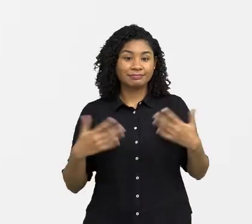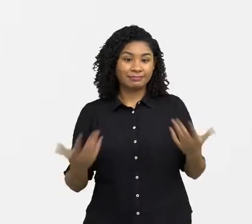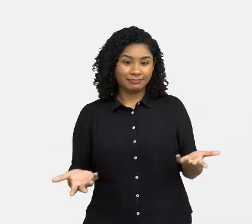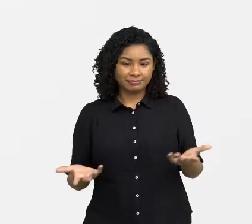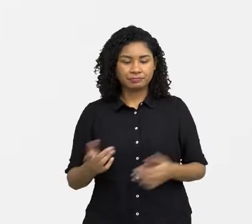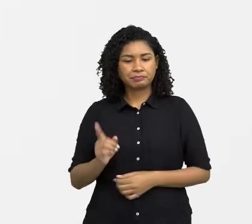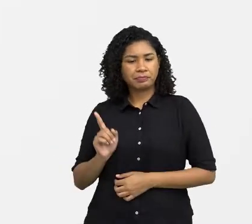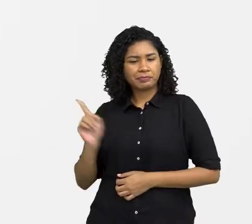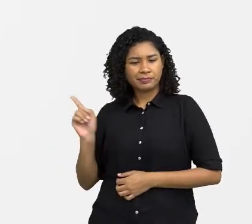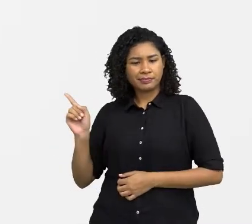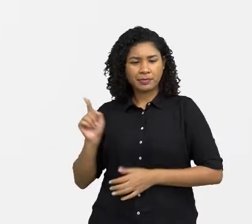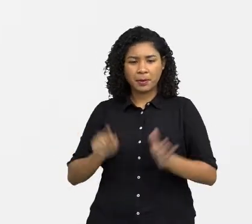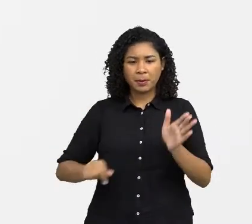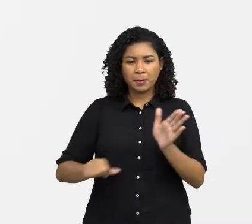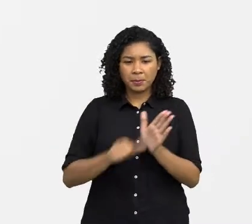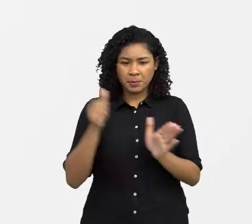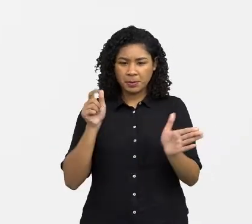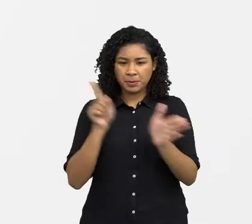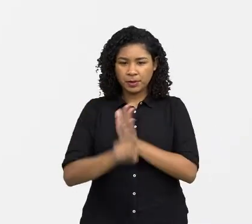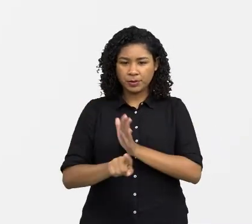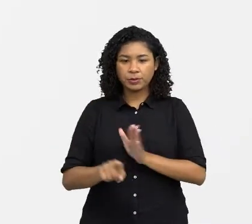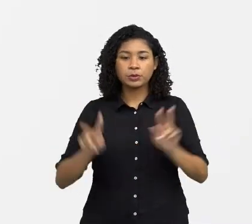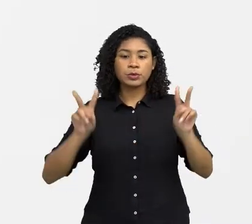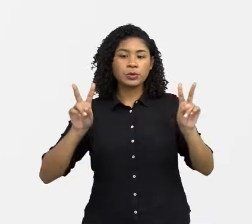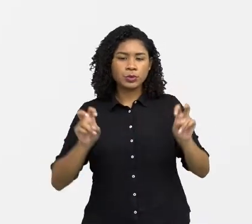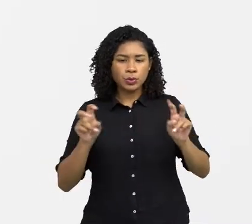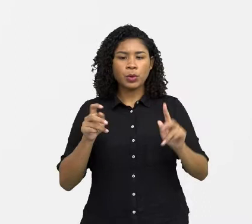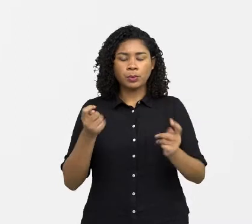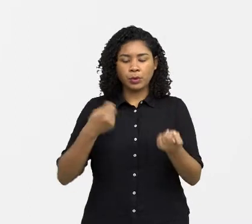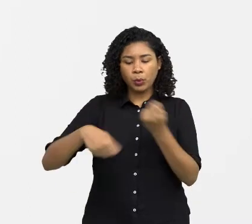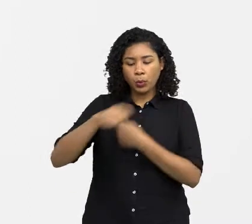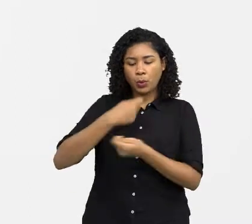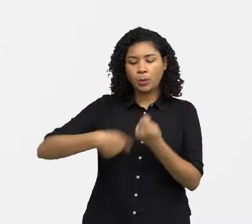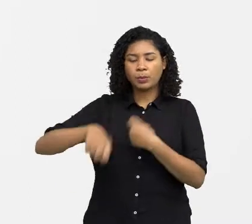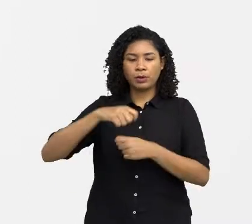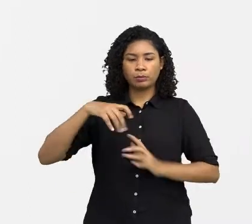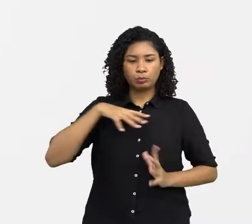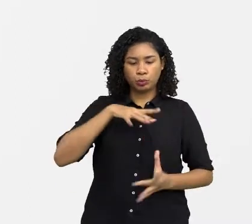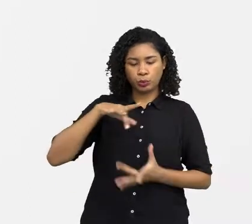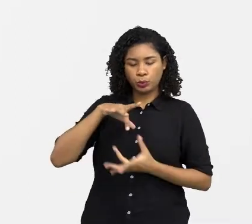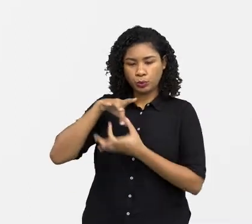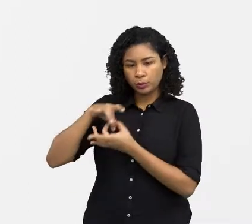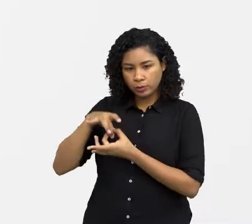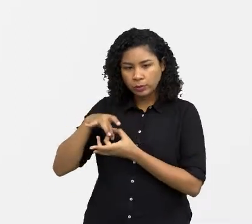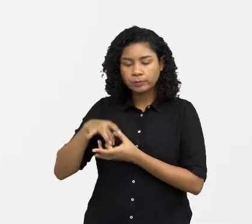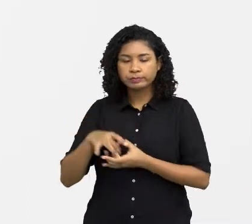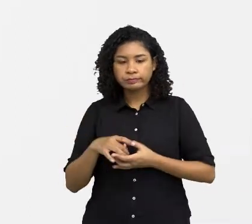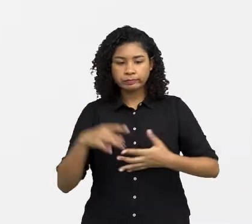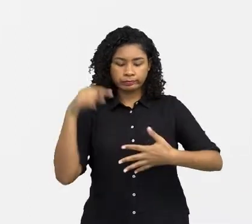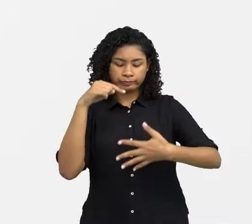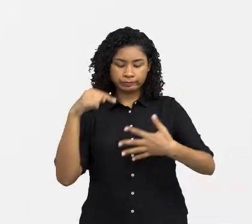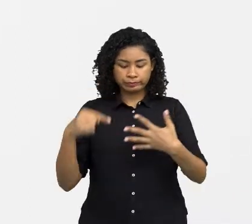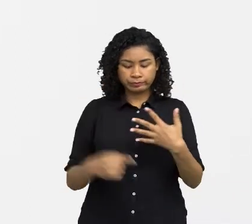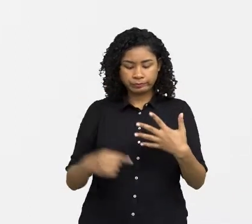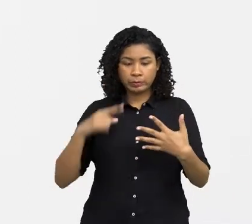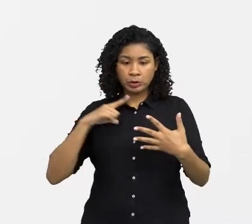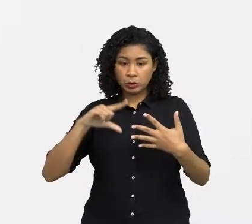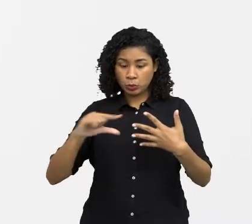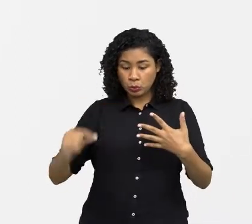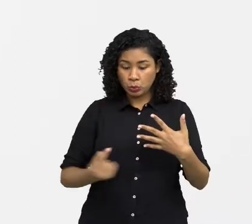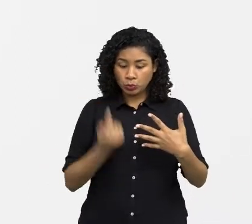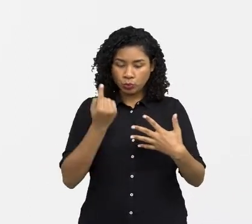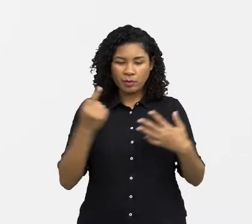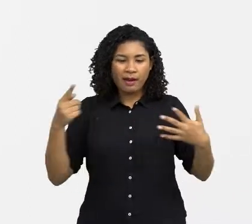Pessoal, nessa primeira questão, nós temos aí, sobre a economia globalizada, é incorreto afirmar